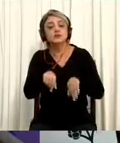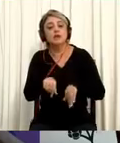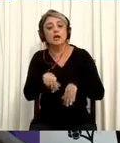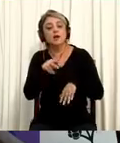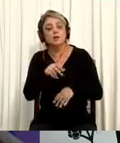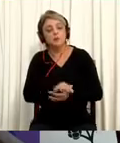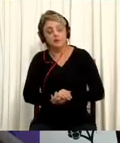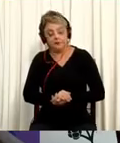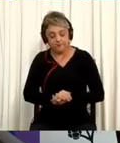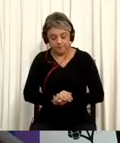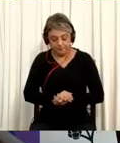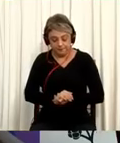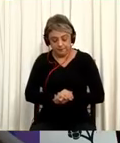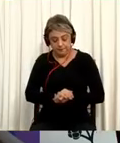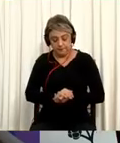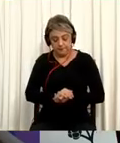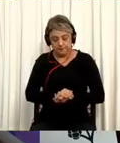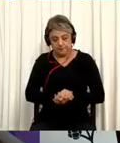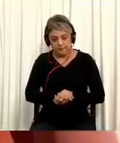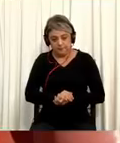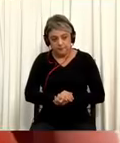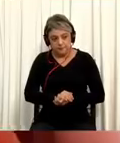nos assiste?